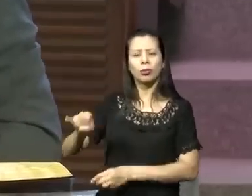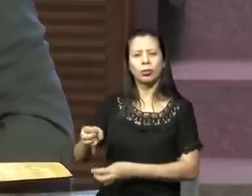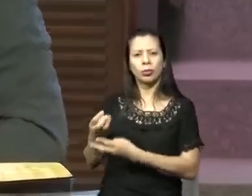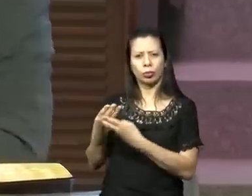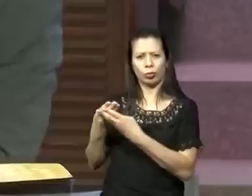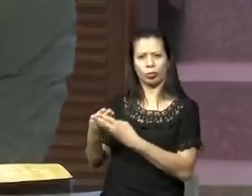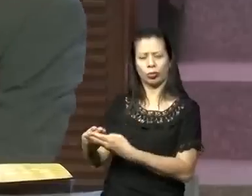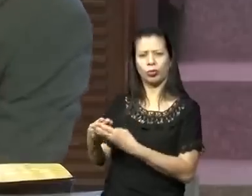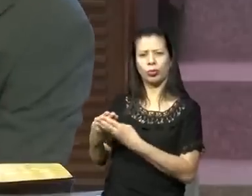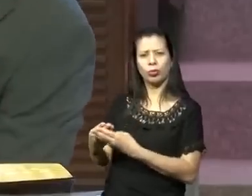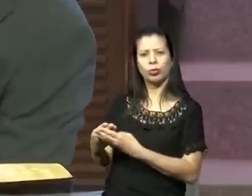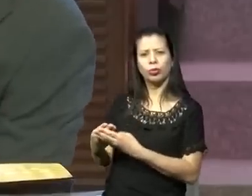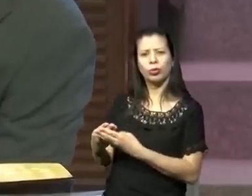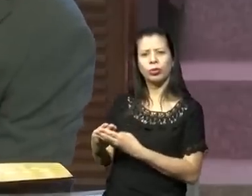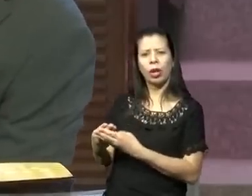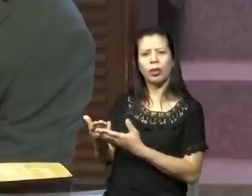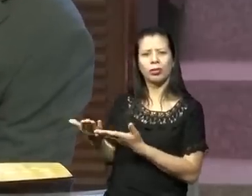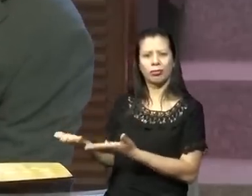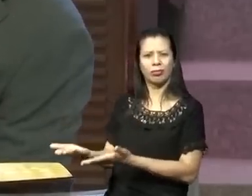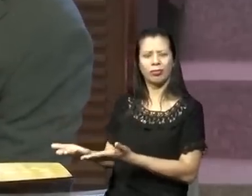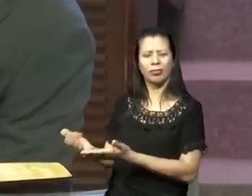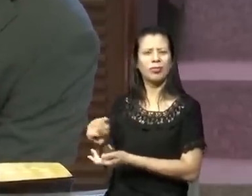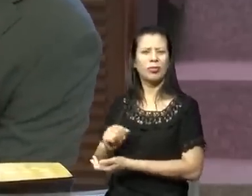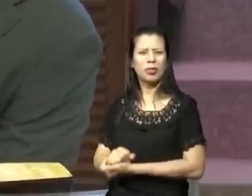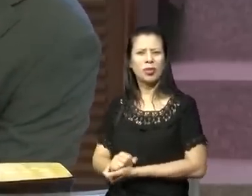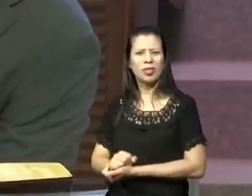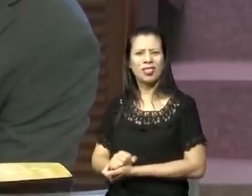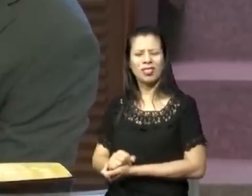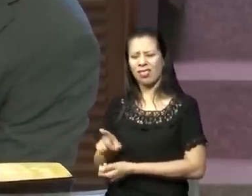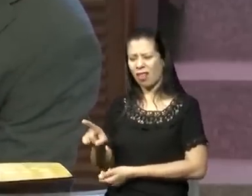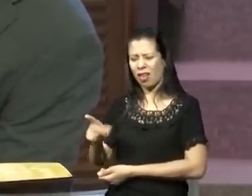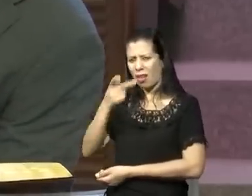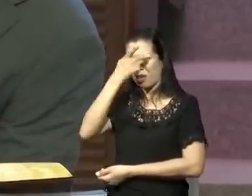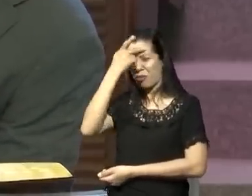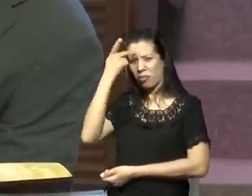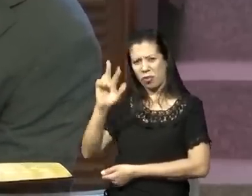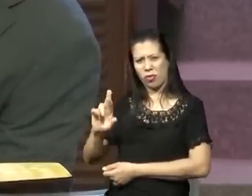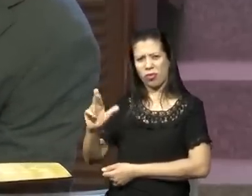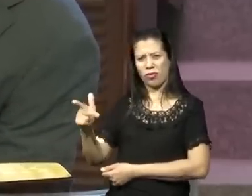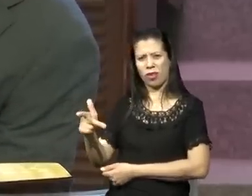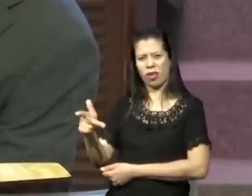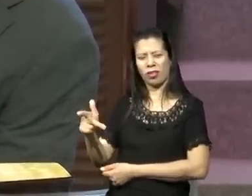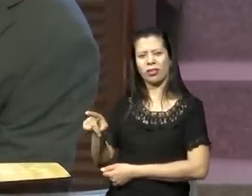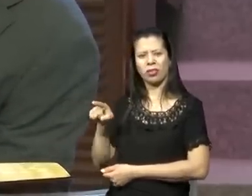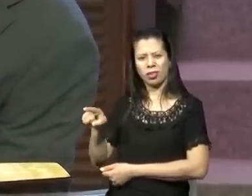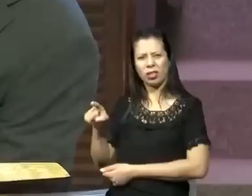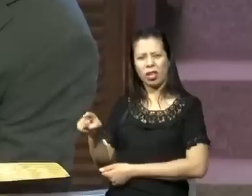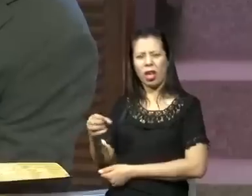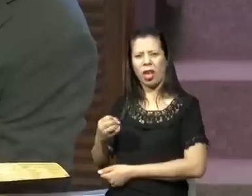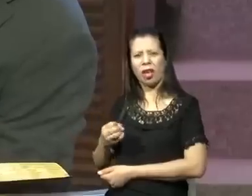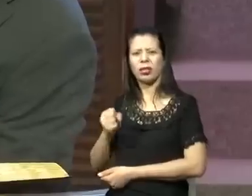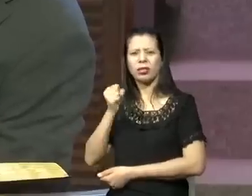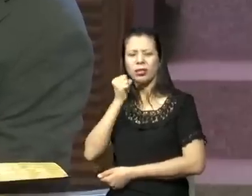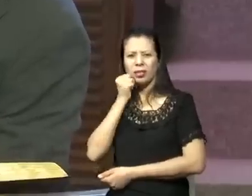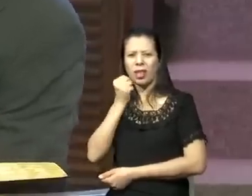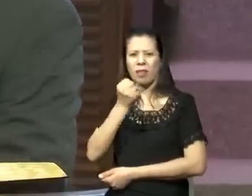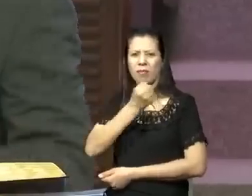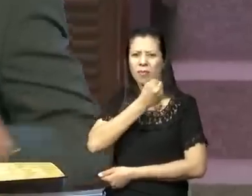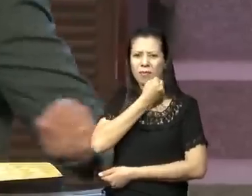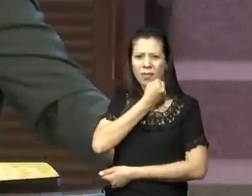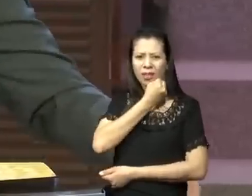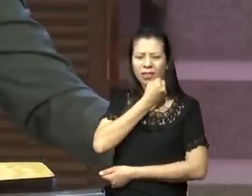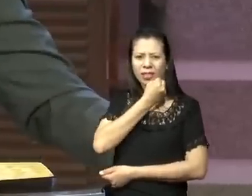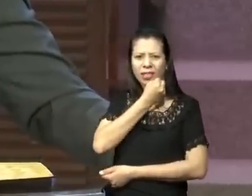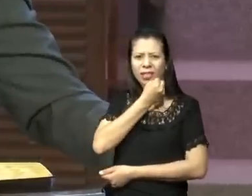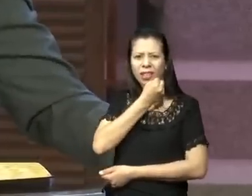em dizer que você é um samaritano um maldito isso Jesus não refutou porque ele se identificava com os samaritanos mas olha o que eles disseram